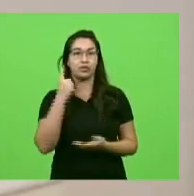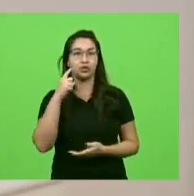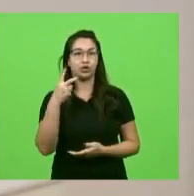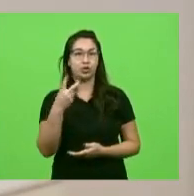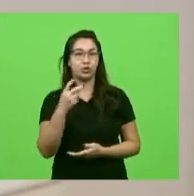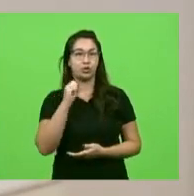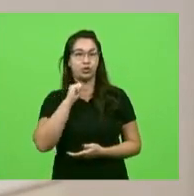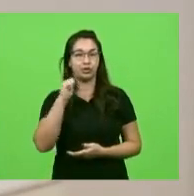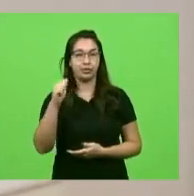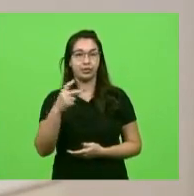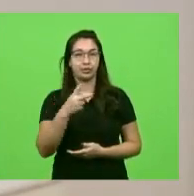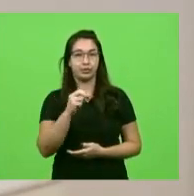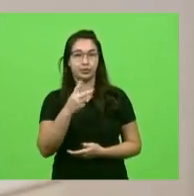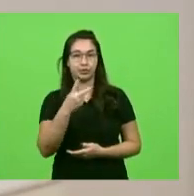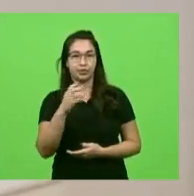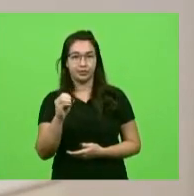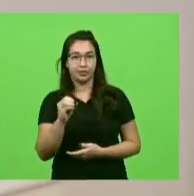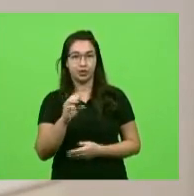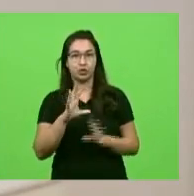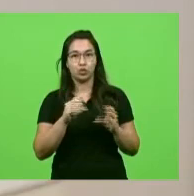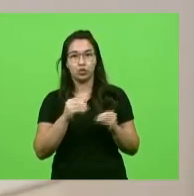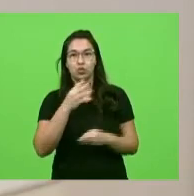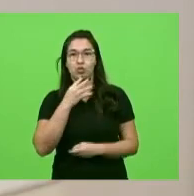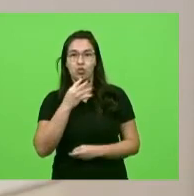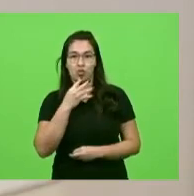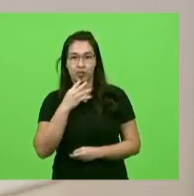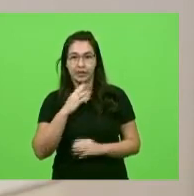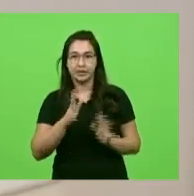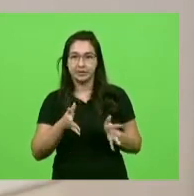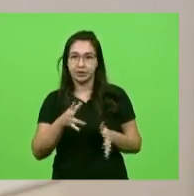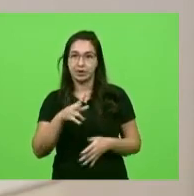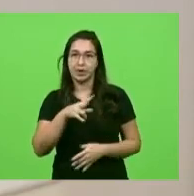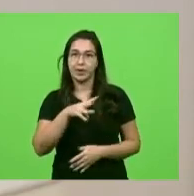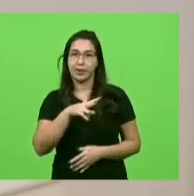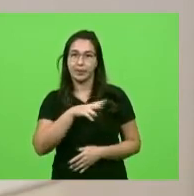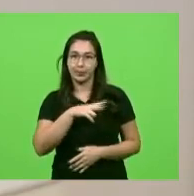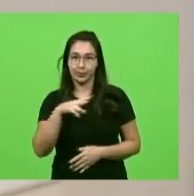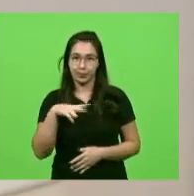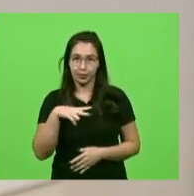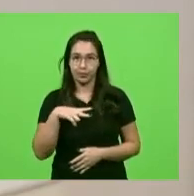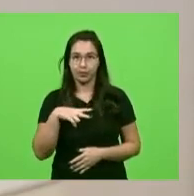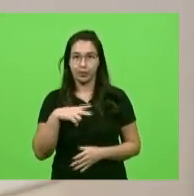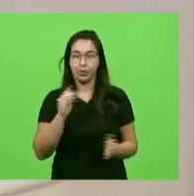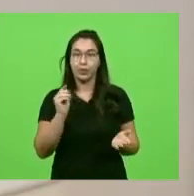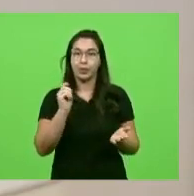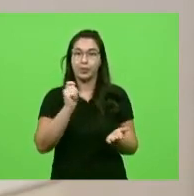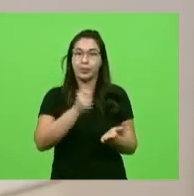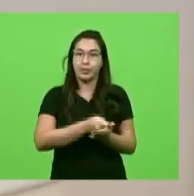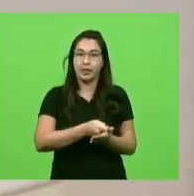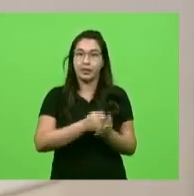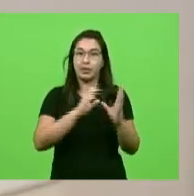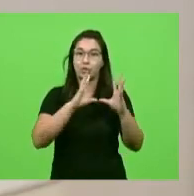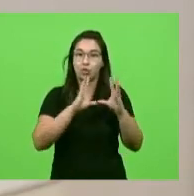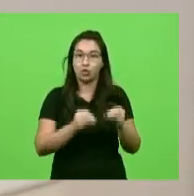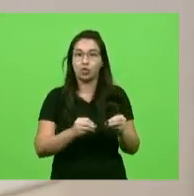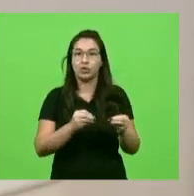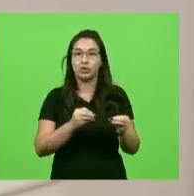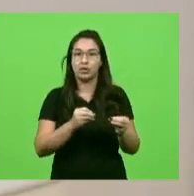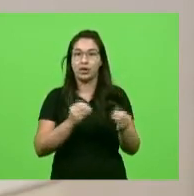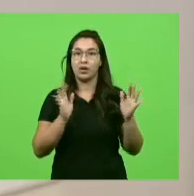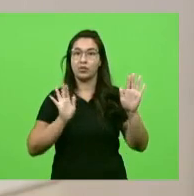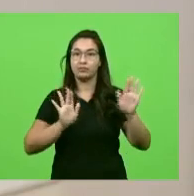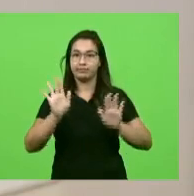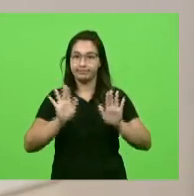2020. Como é de conhecimento público, em que pese efetuado o pagamento integral do valor da dispensa de